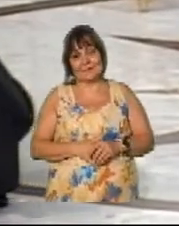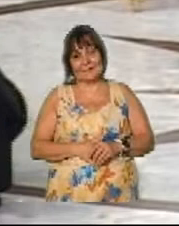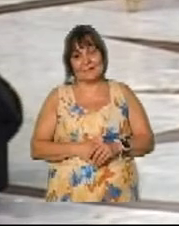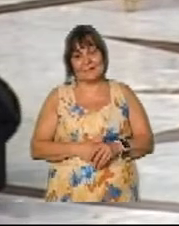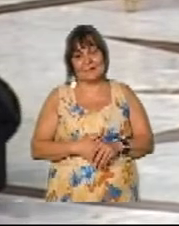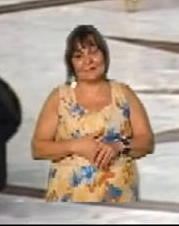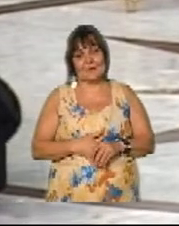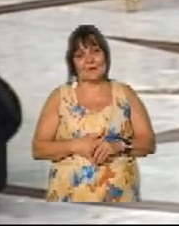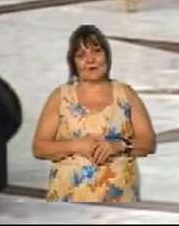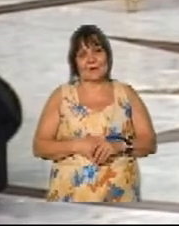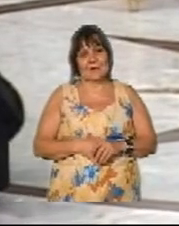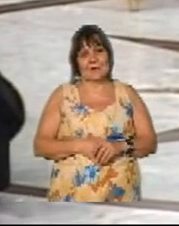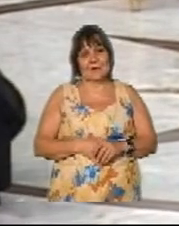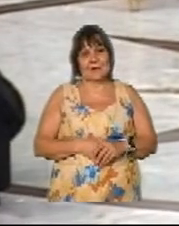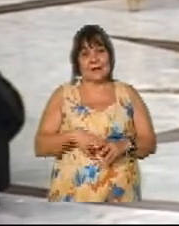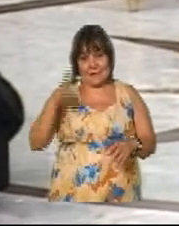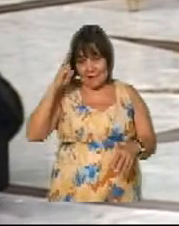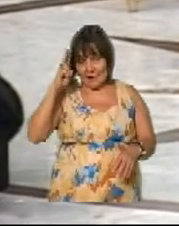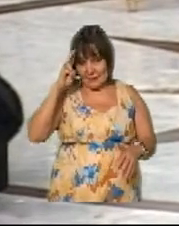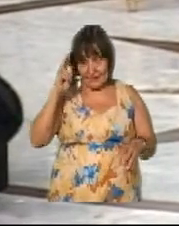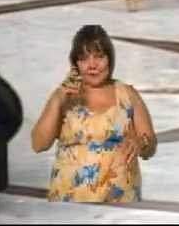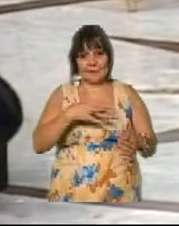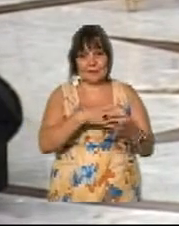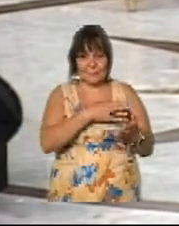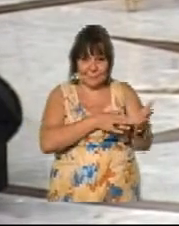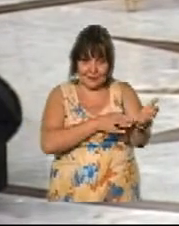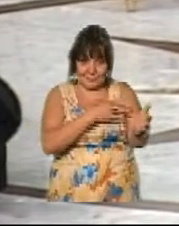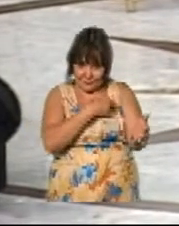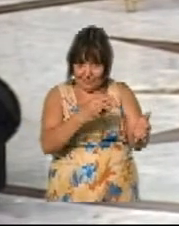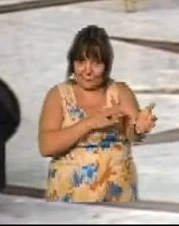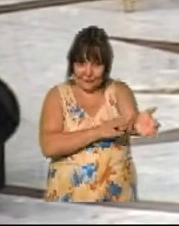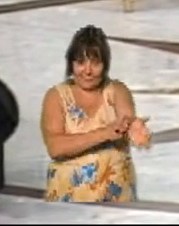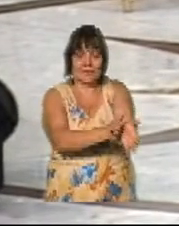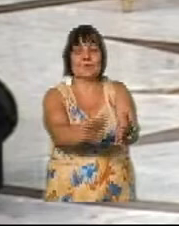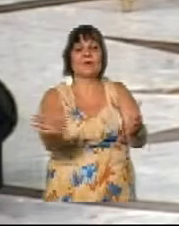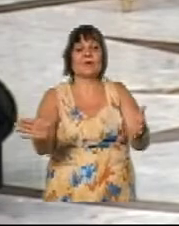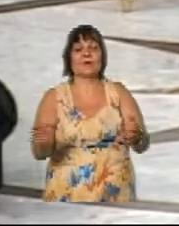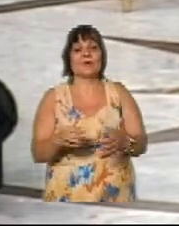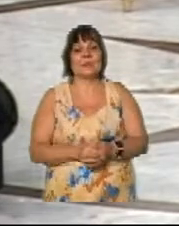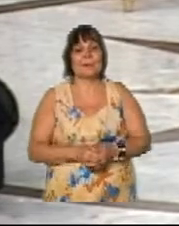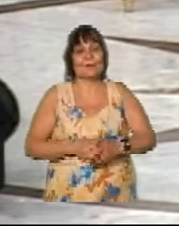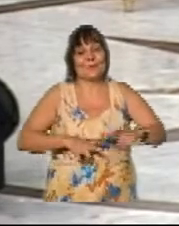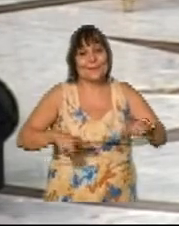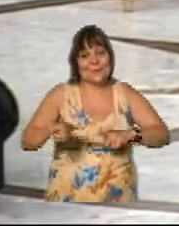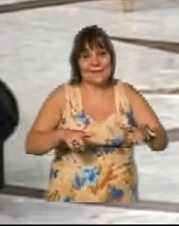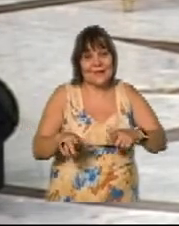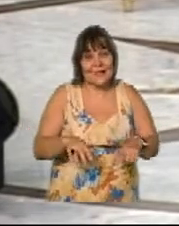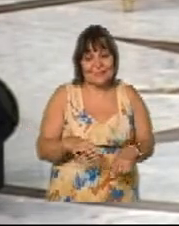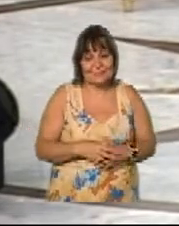guardar os meus porcos, que era a pior profissão para um judeu, guardador de porcos, sabe que os judeus não comem nem carne de